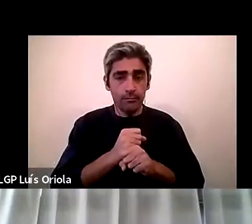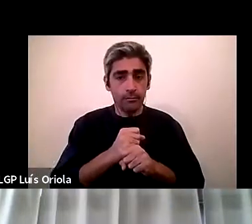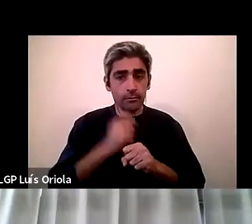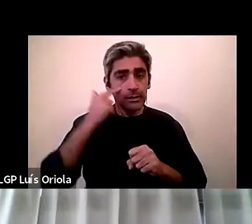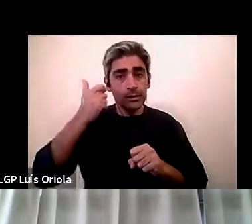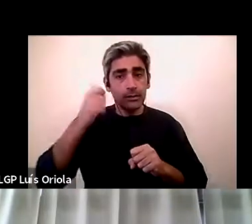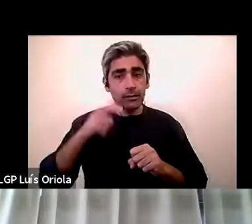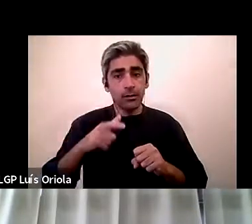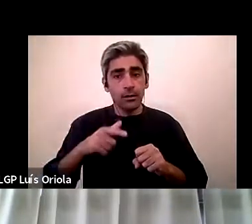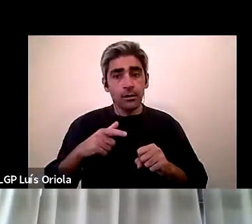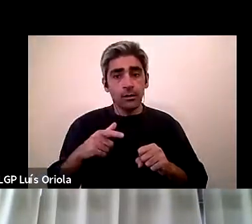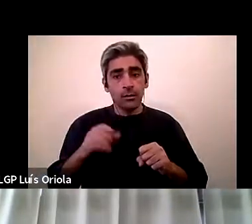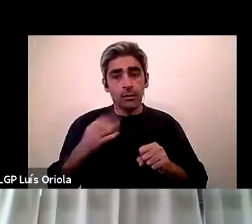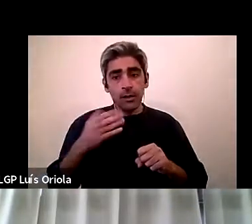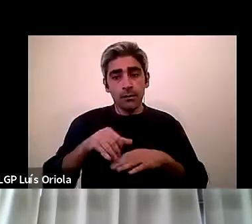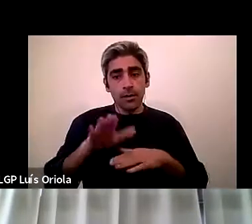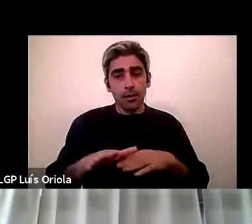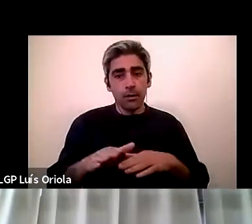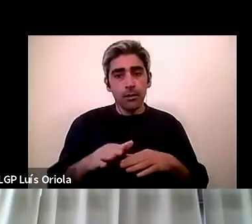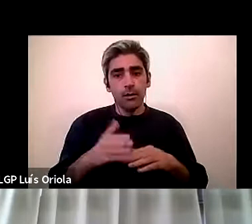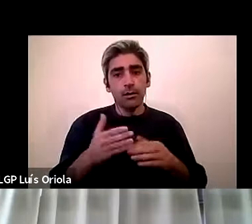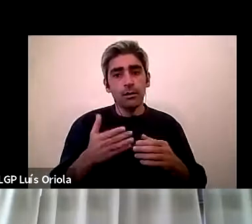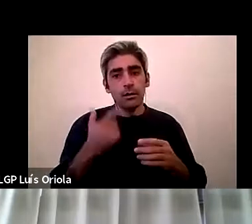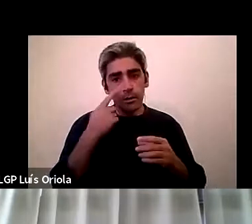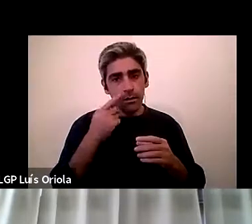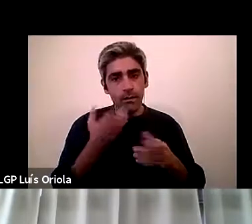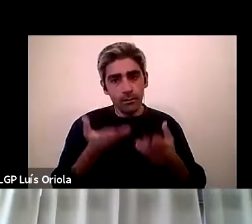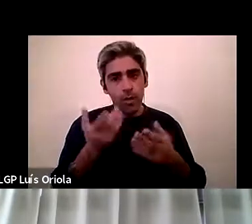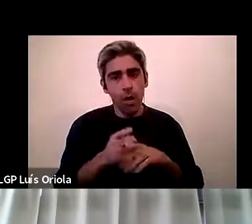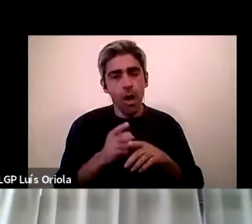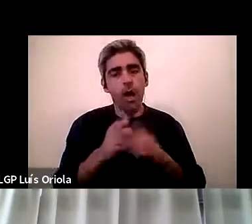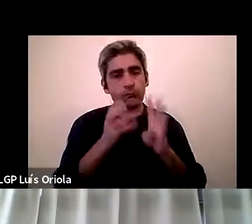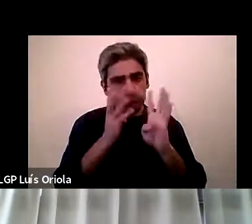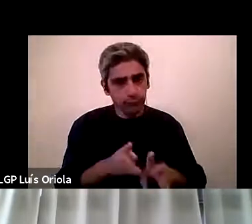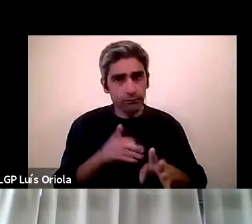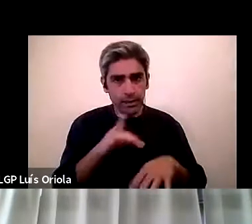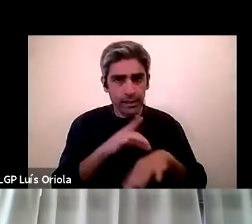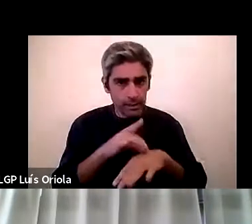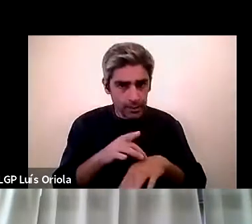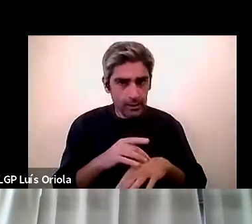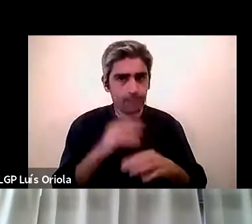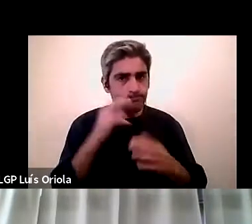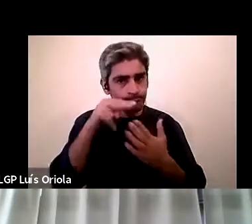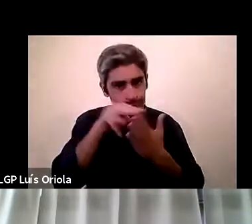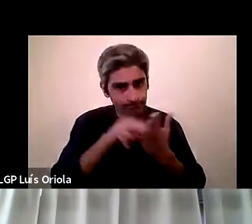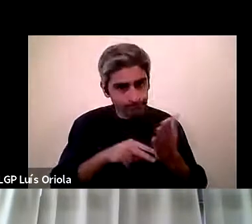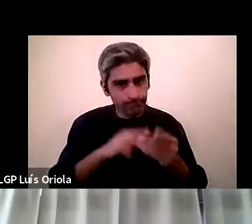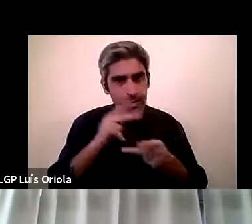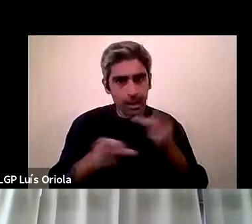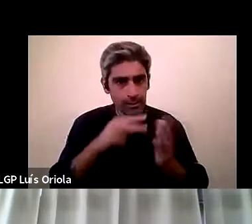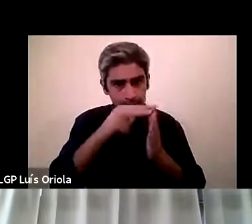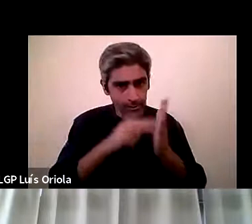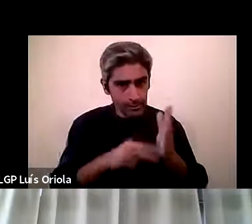partida, e o primeiro passo é descarreguem. Descarreguem o guia, leiam o guia, analisem o